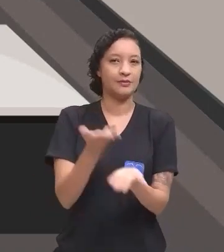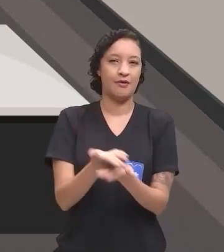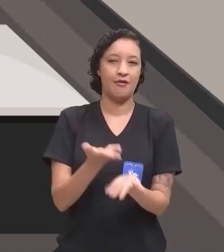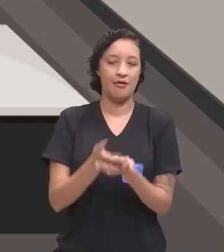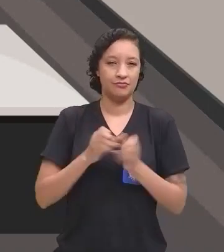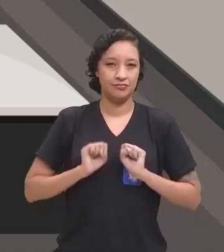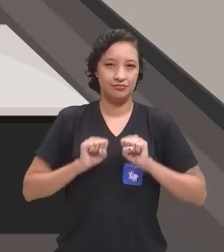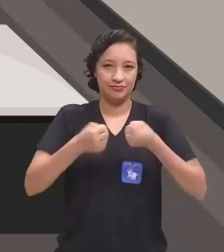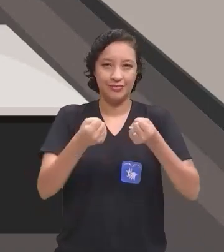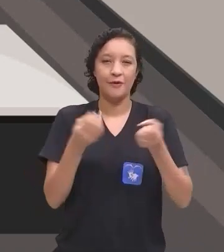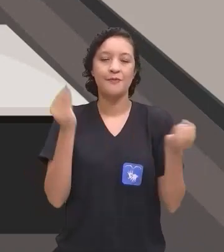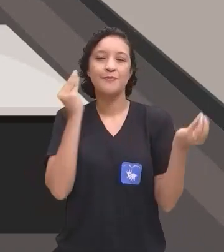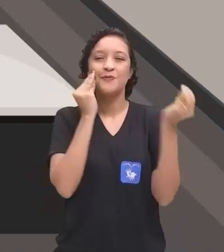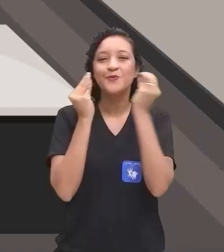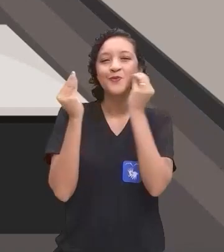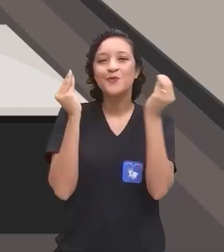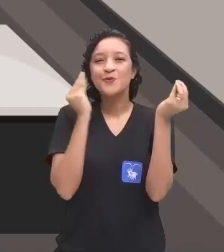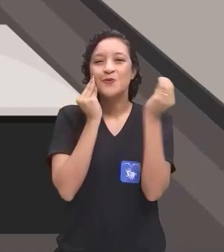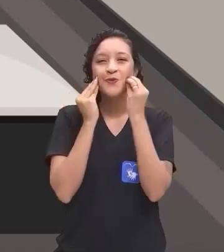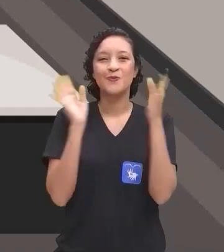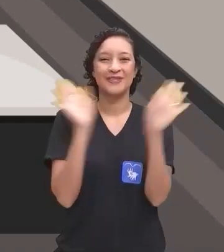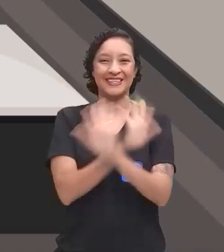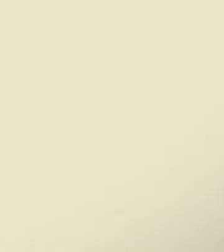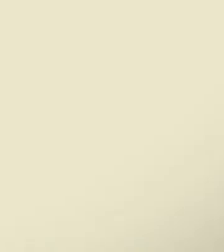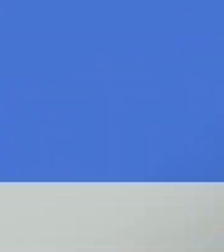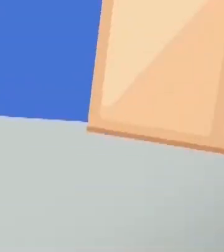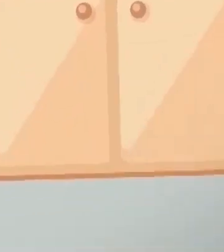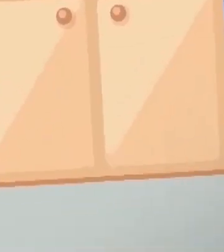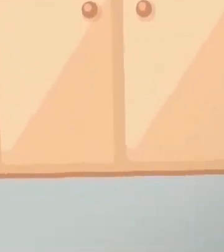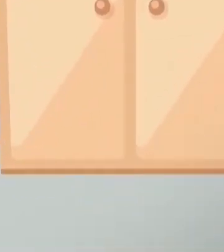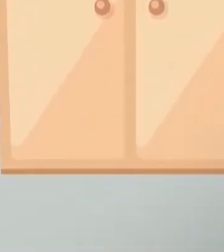vigor. Um beijo, tchau!